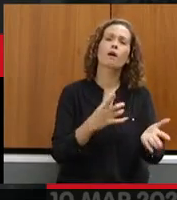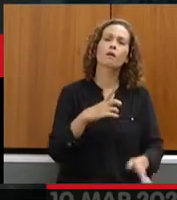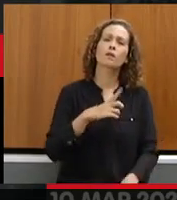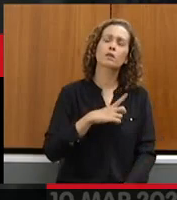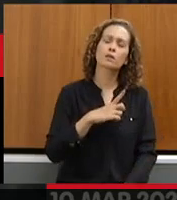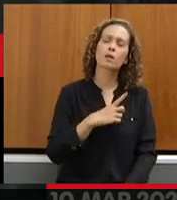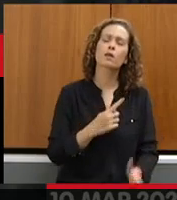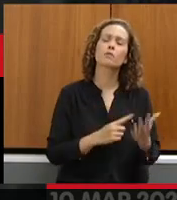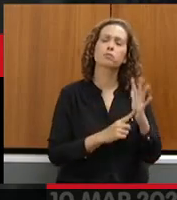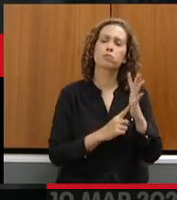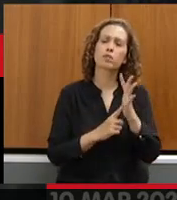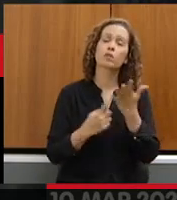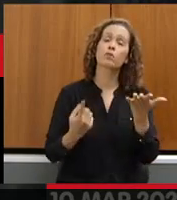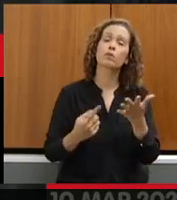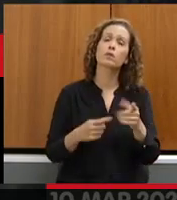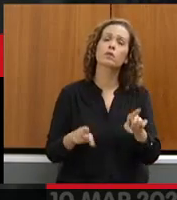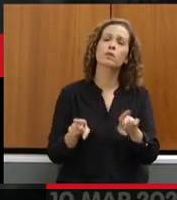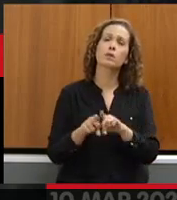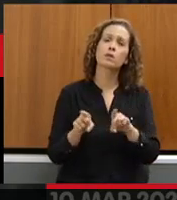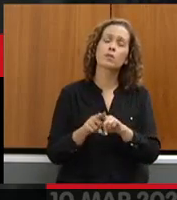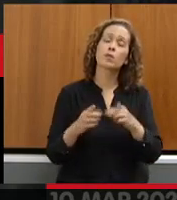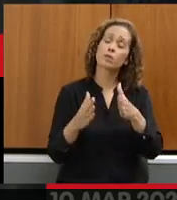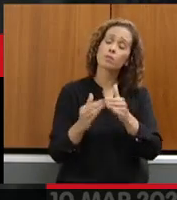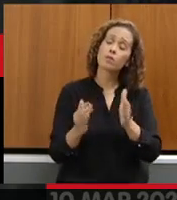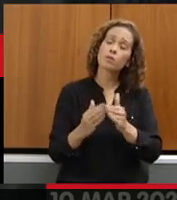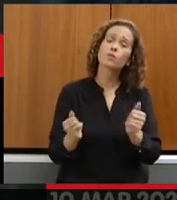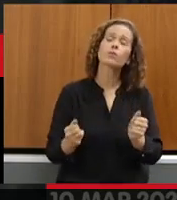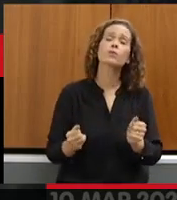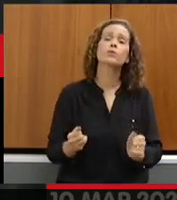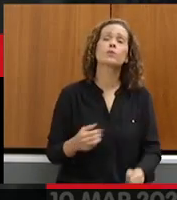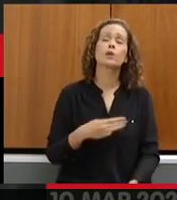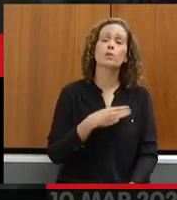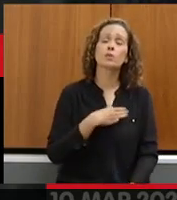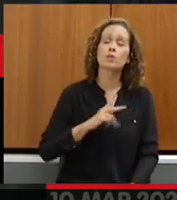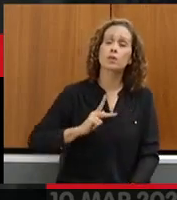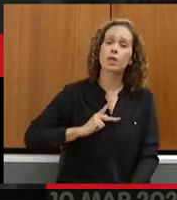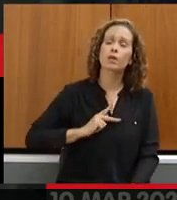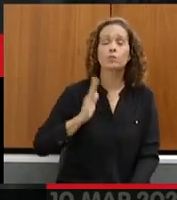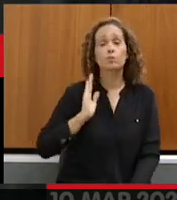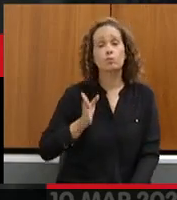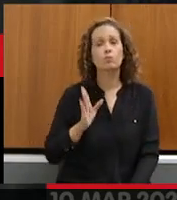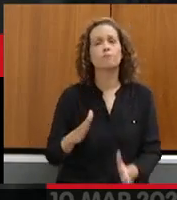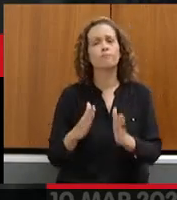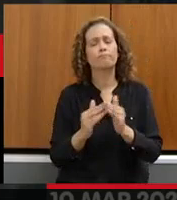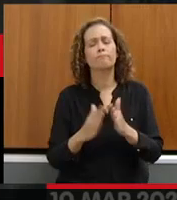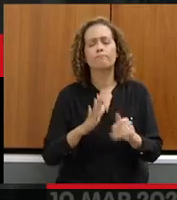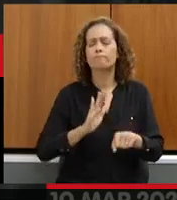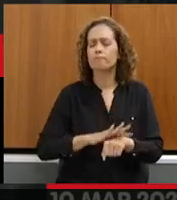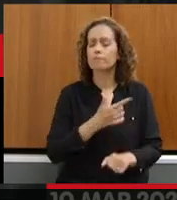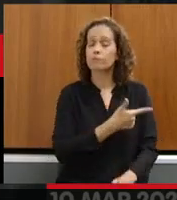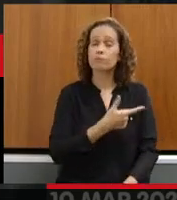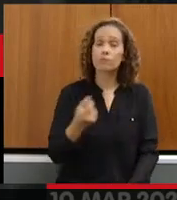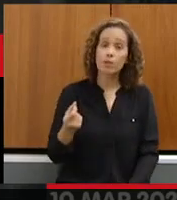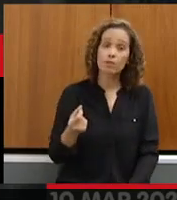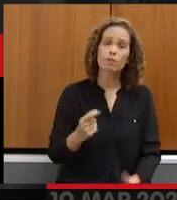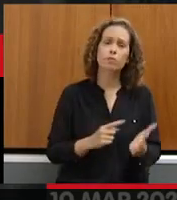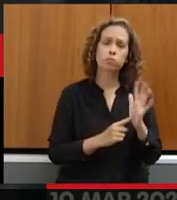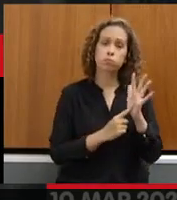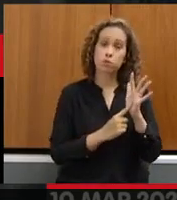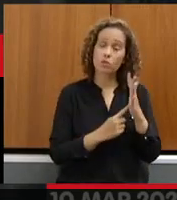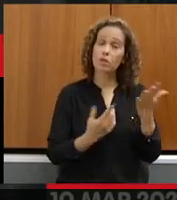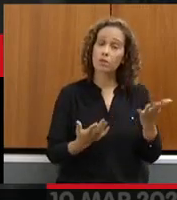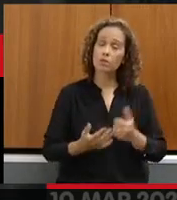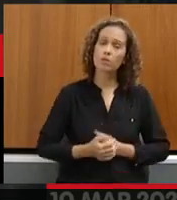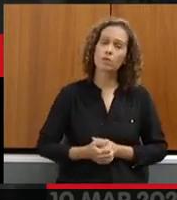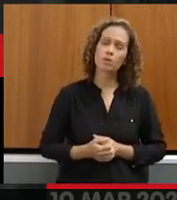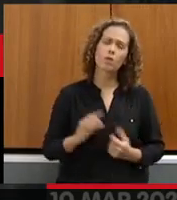levantar ventiladores inclusive solicitando o ministério nós temos hoje a solicitação de mais de 200 ventiladores ao Ministério